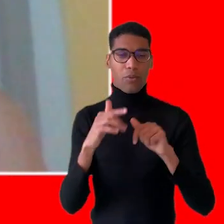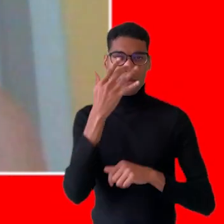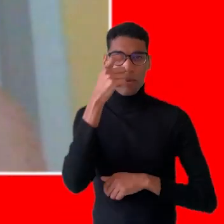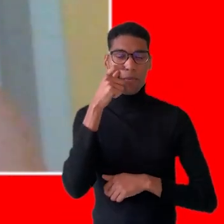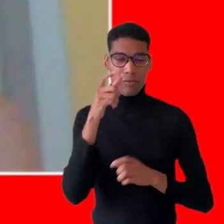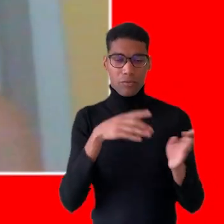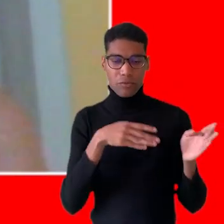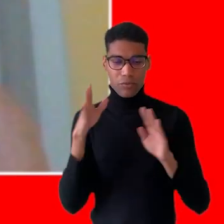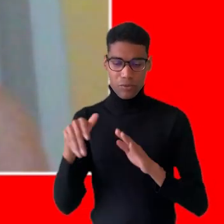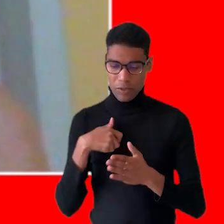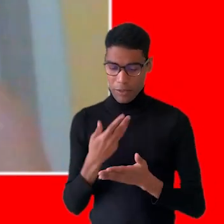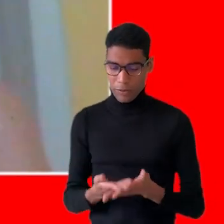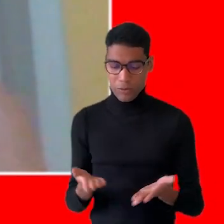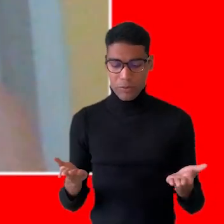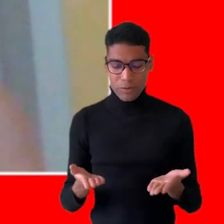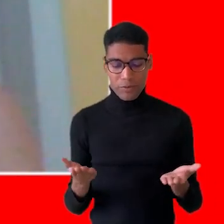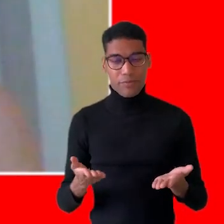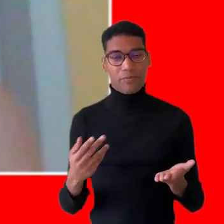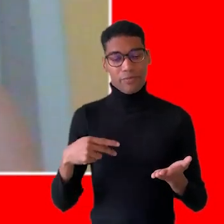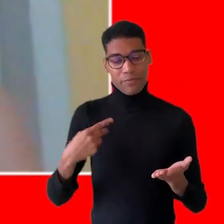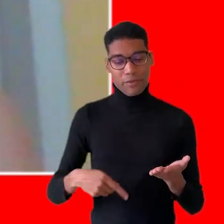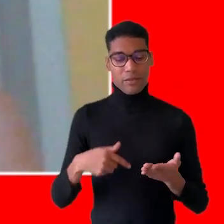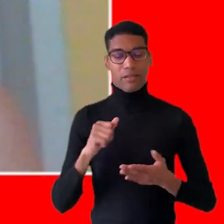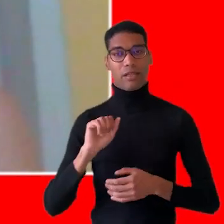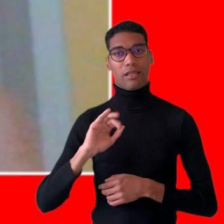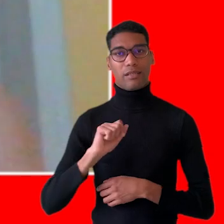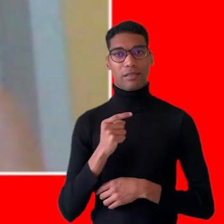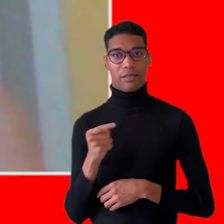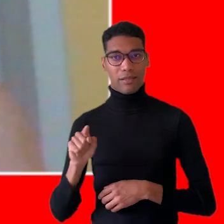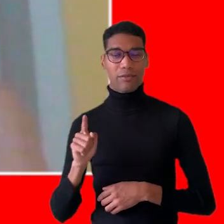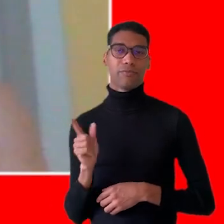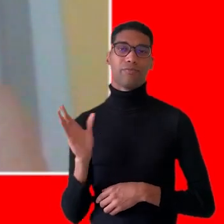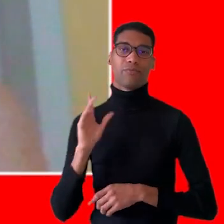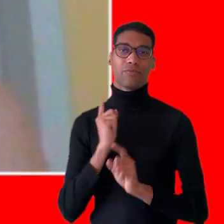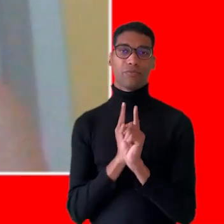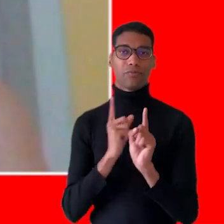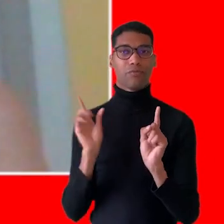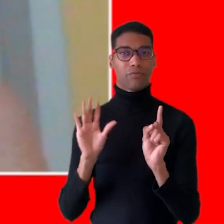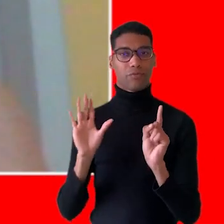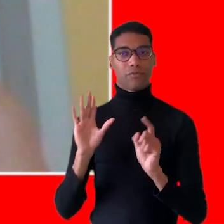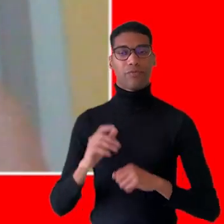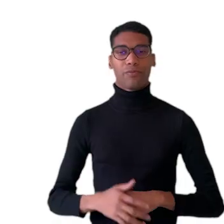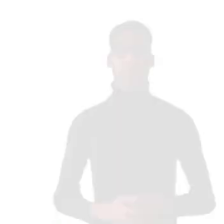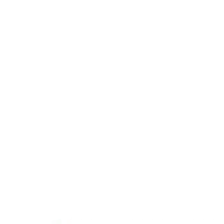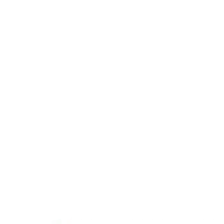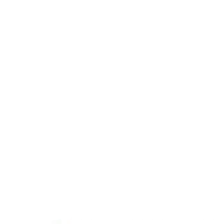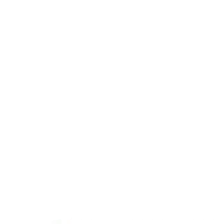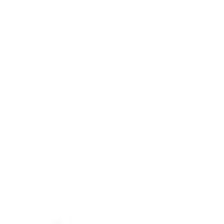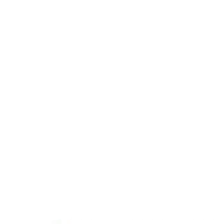vocês que participaram até o momento, desta ação. E até a próxima.